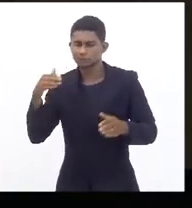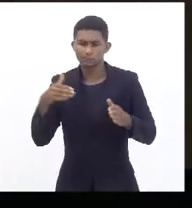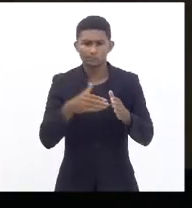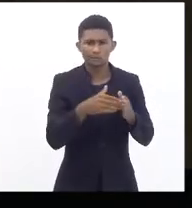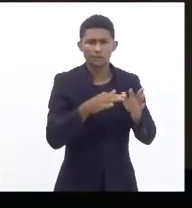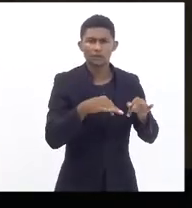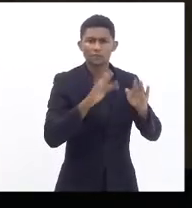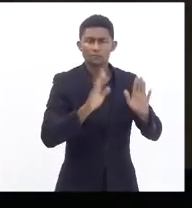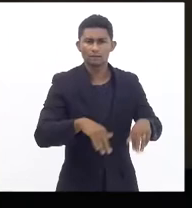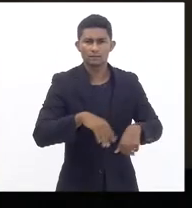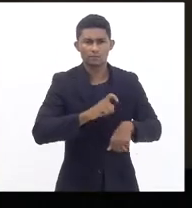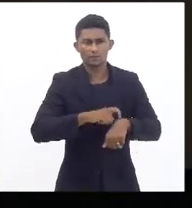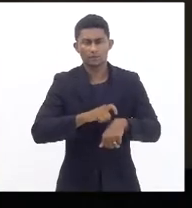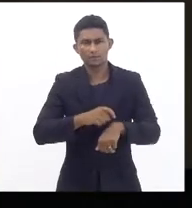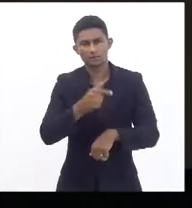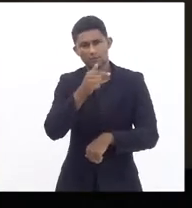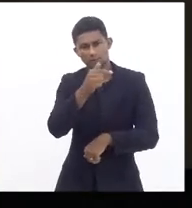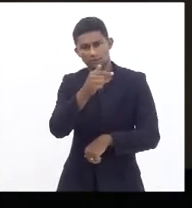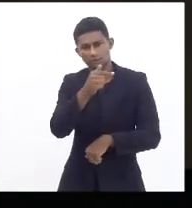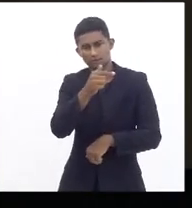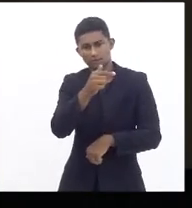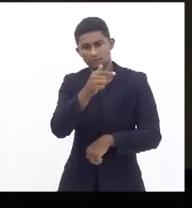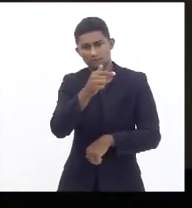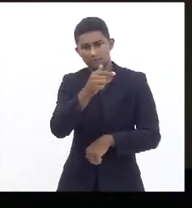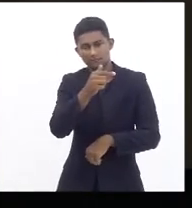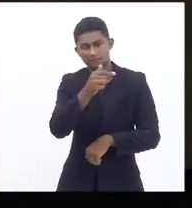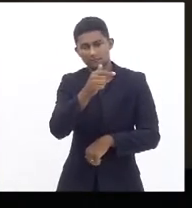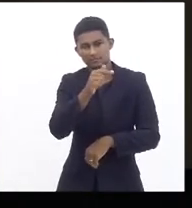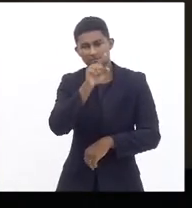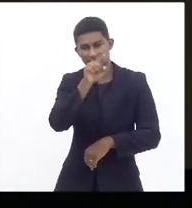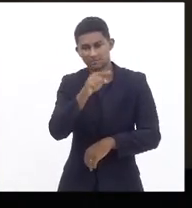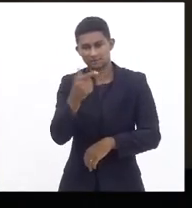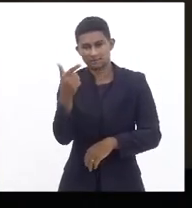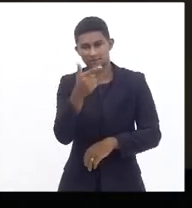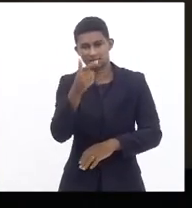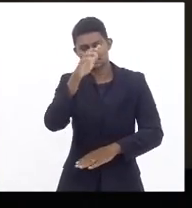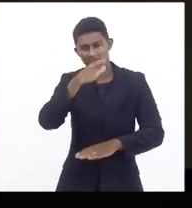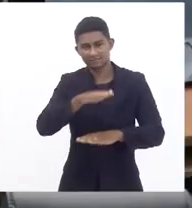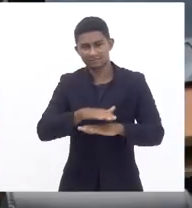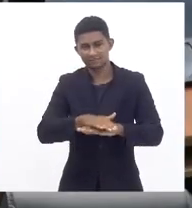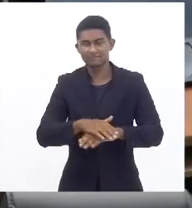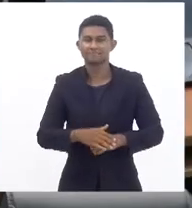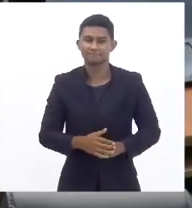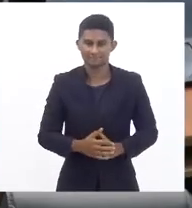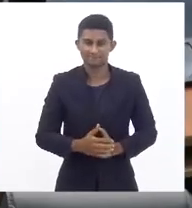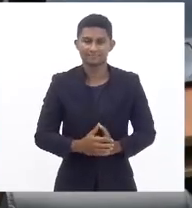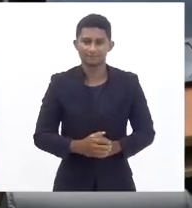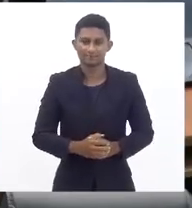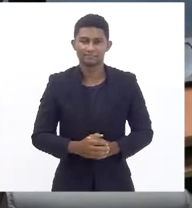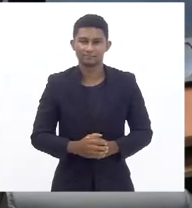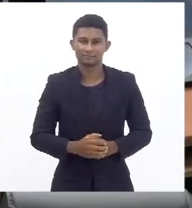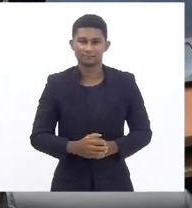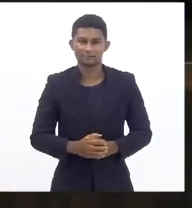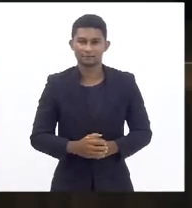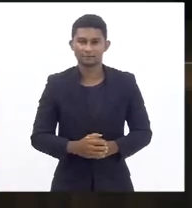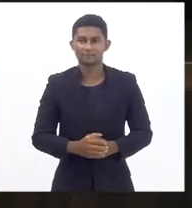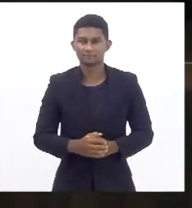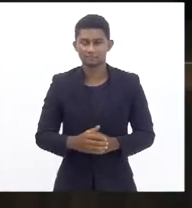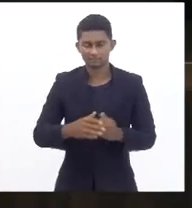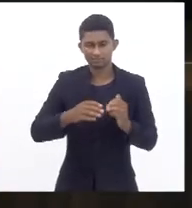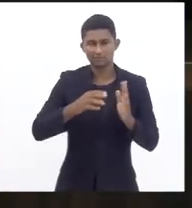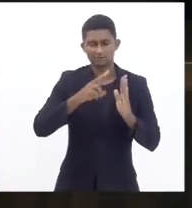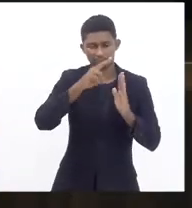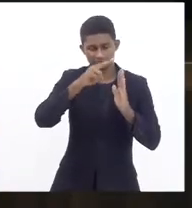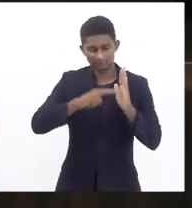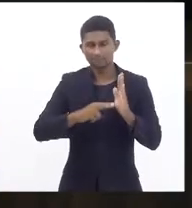encerrou-se às 17 horas e 22 minutos. Lida e aprovada a